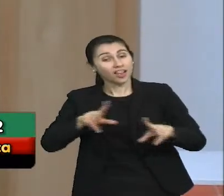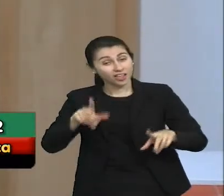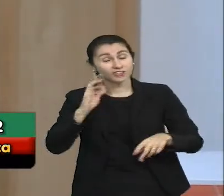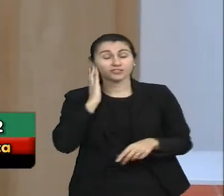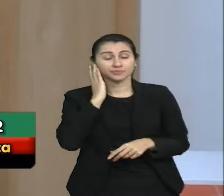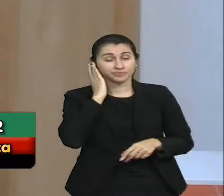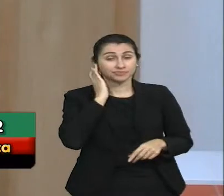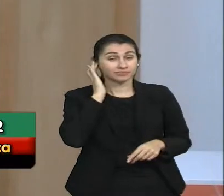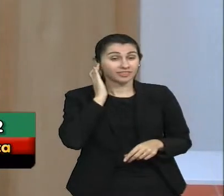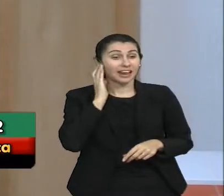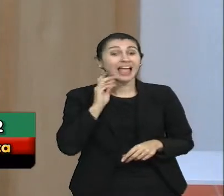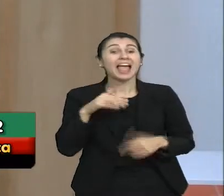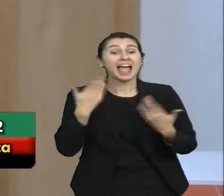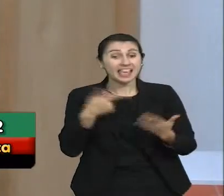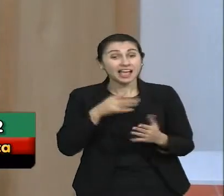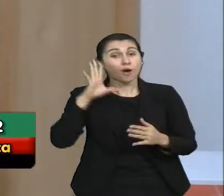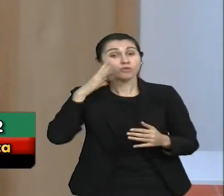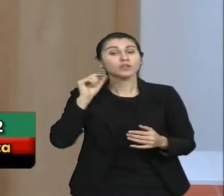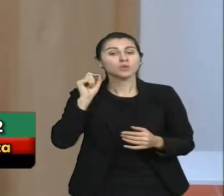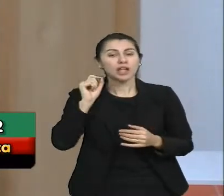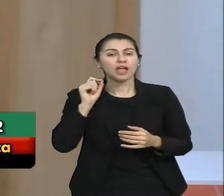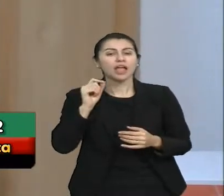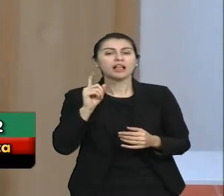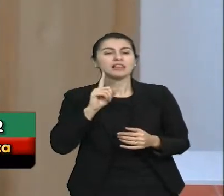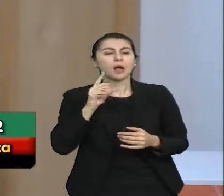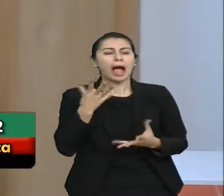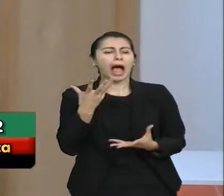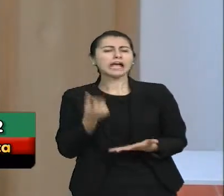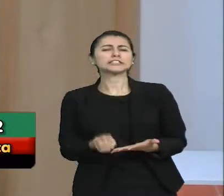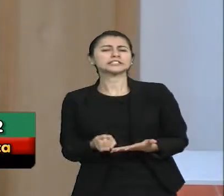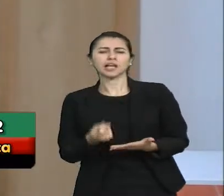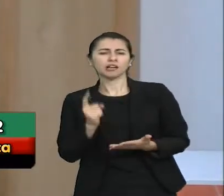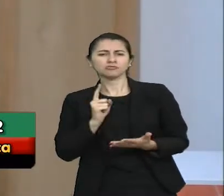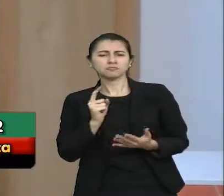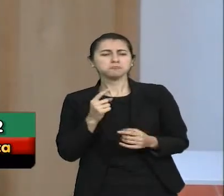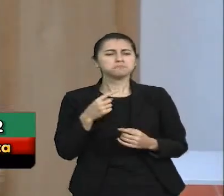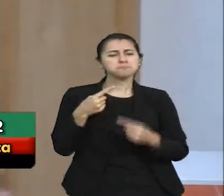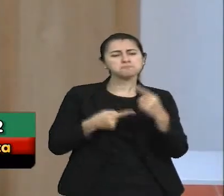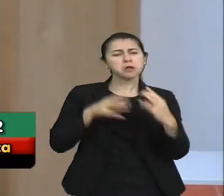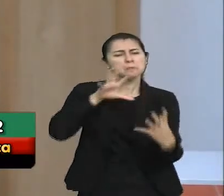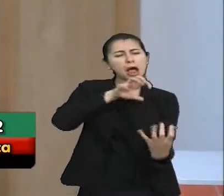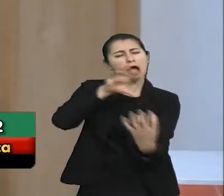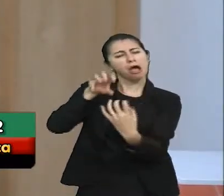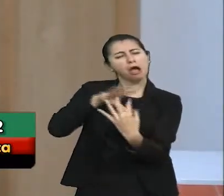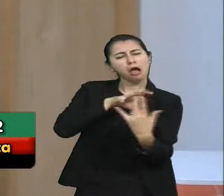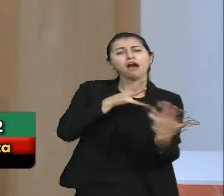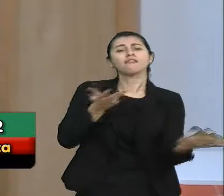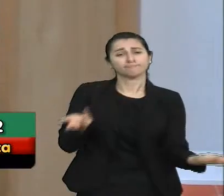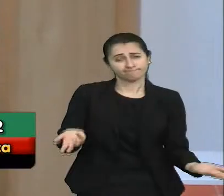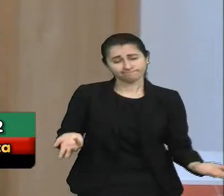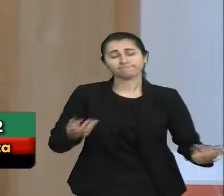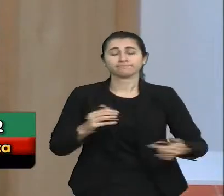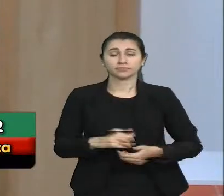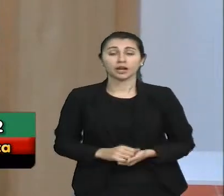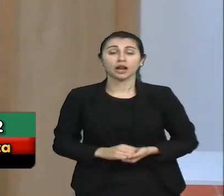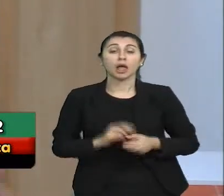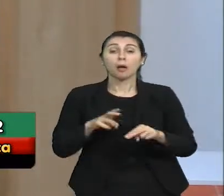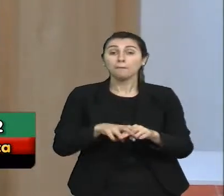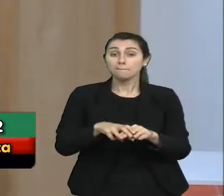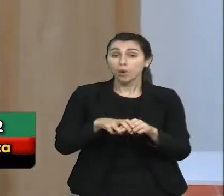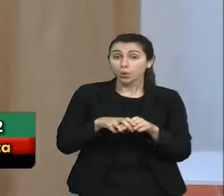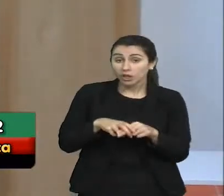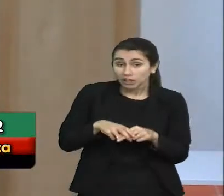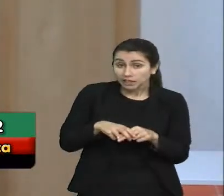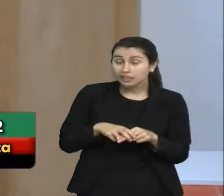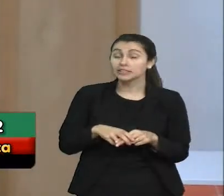vezes, as intolerâncias, que acontece as divergências e atritos, né? Então, neste âmbito